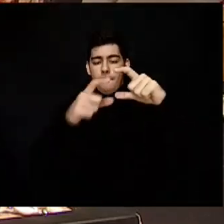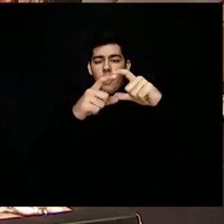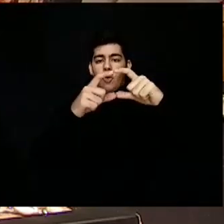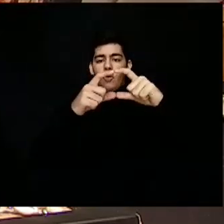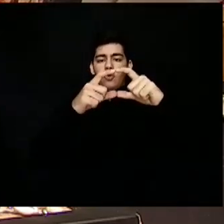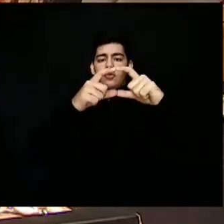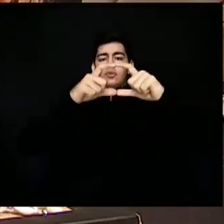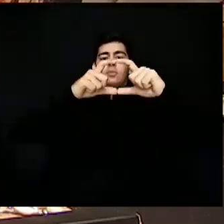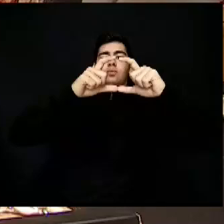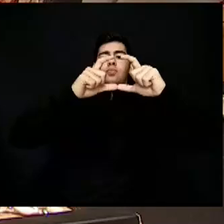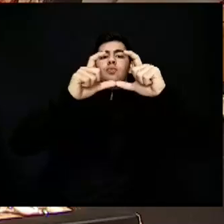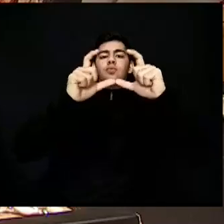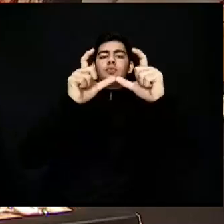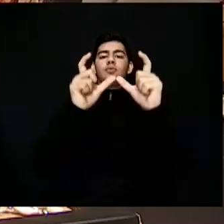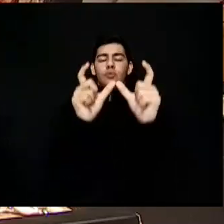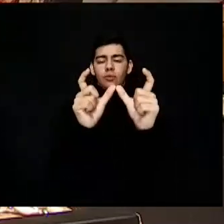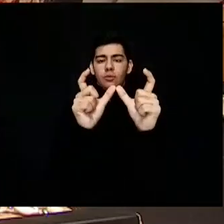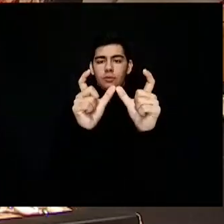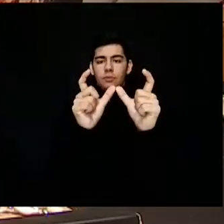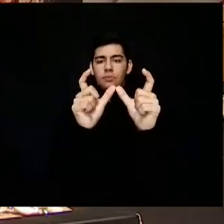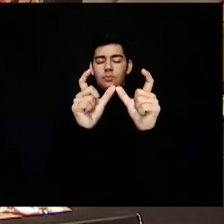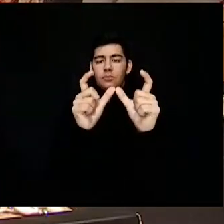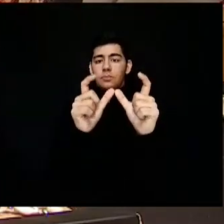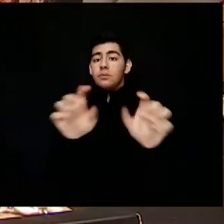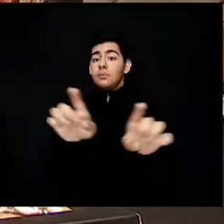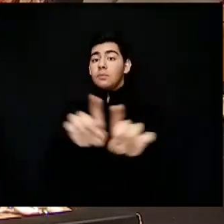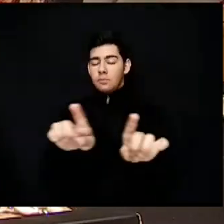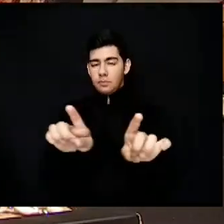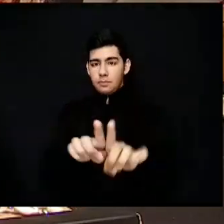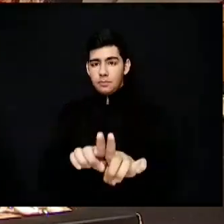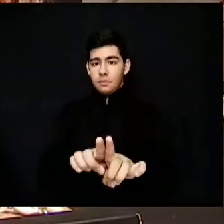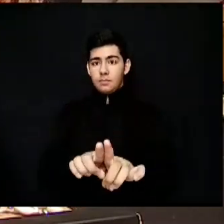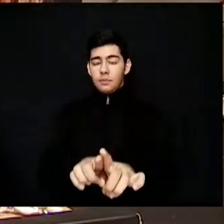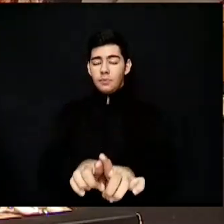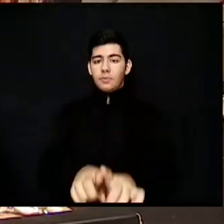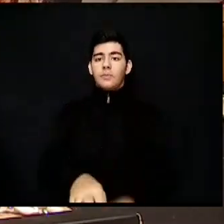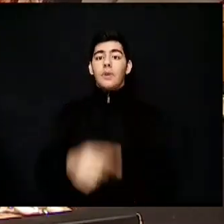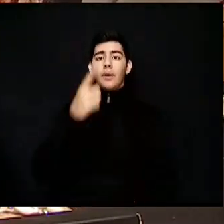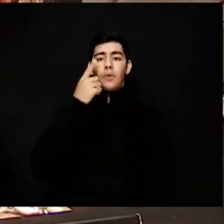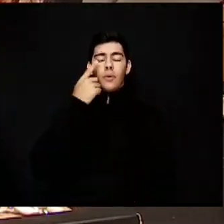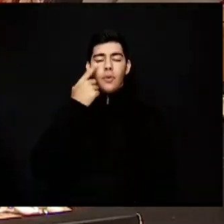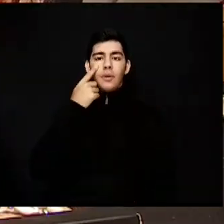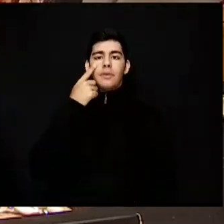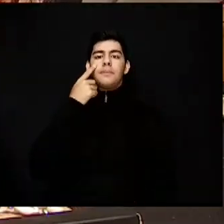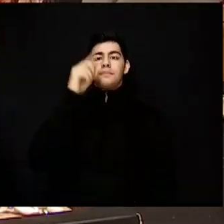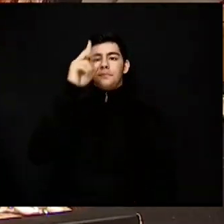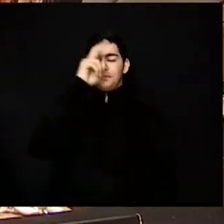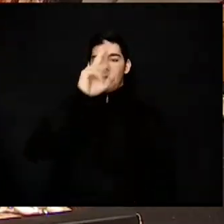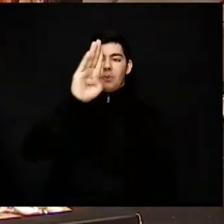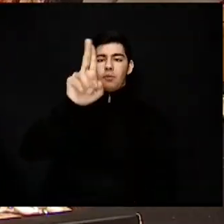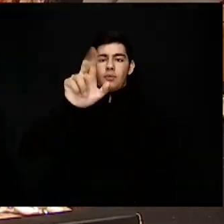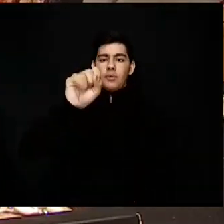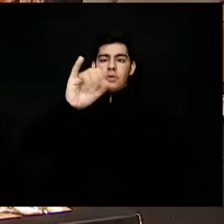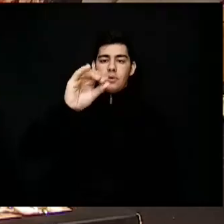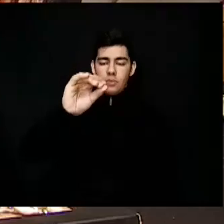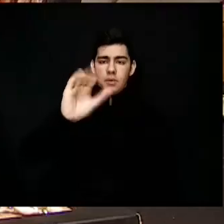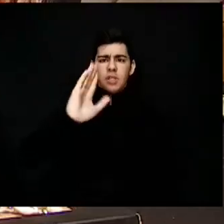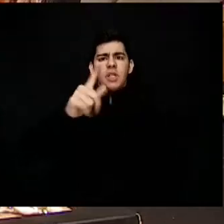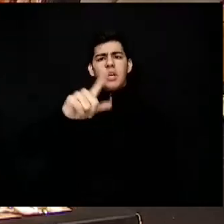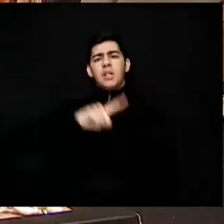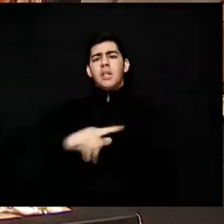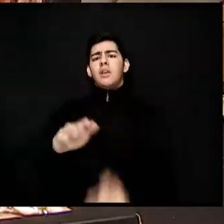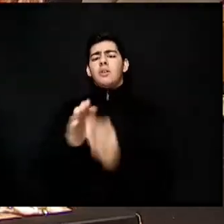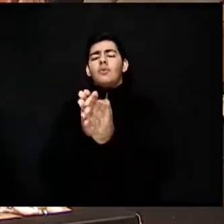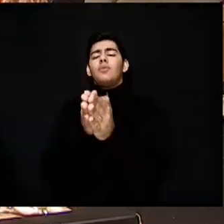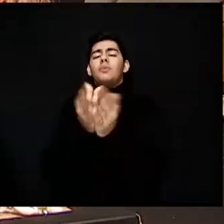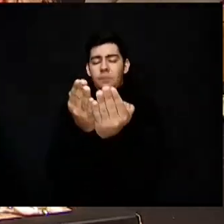Vamos pegar o búzio que já tem o furinho, pode ser aquele fechado da choker ou o aberto que nós utilizamos